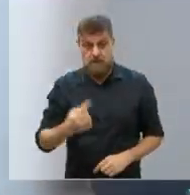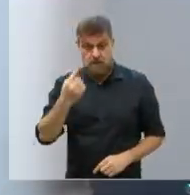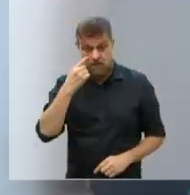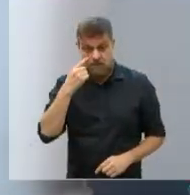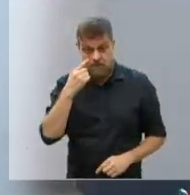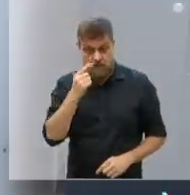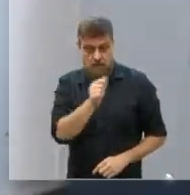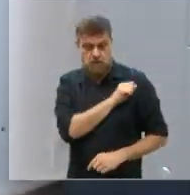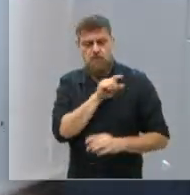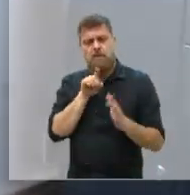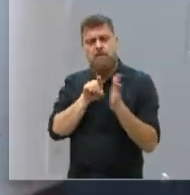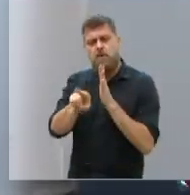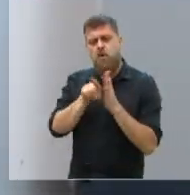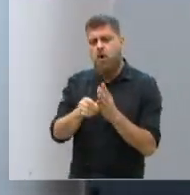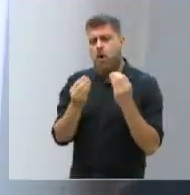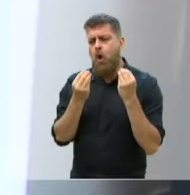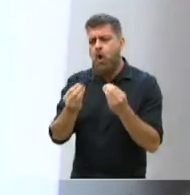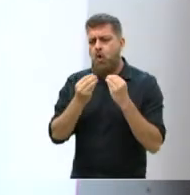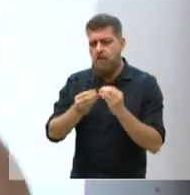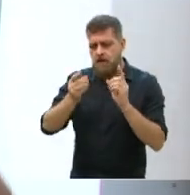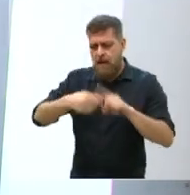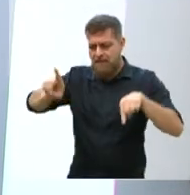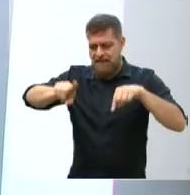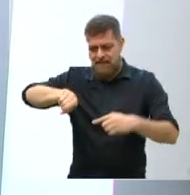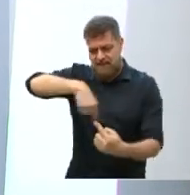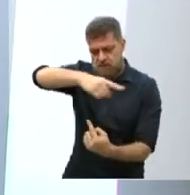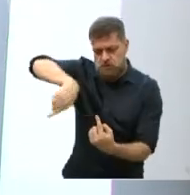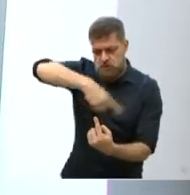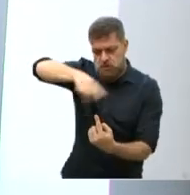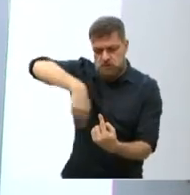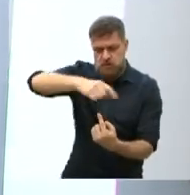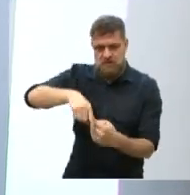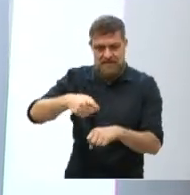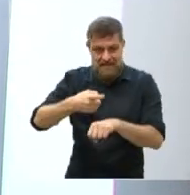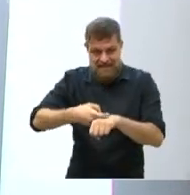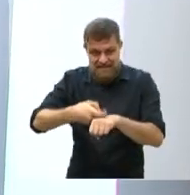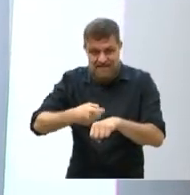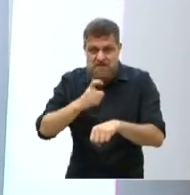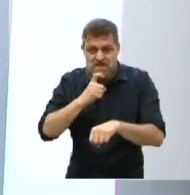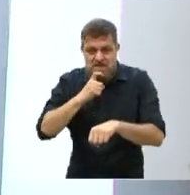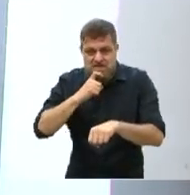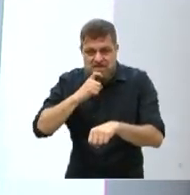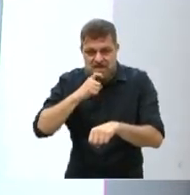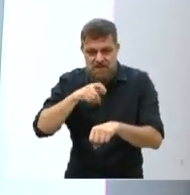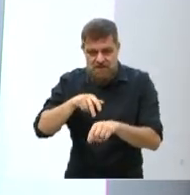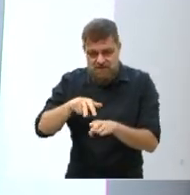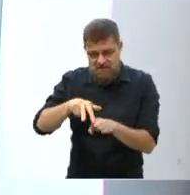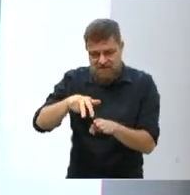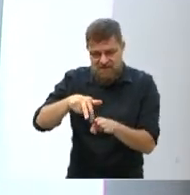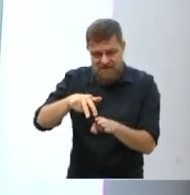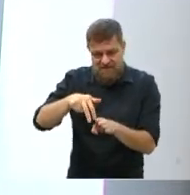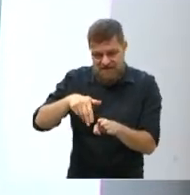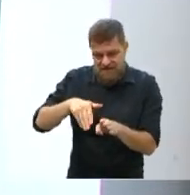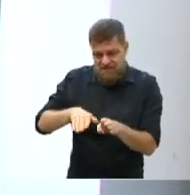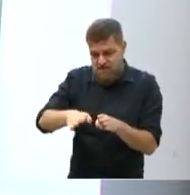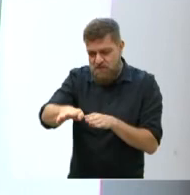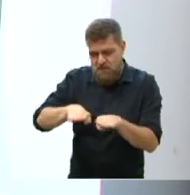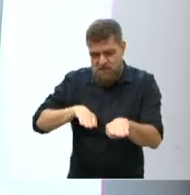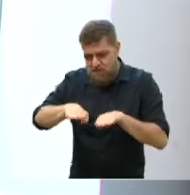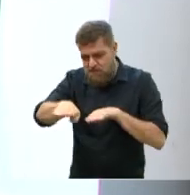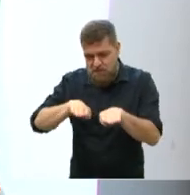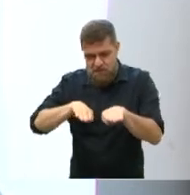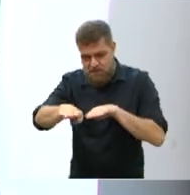alunos perguntando assim, como é que pode a bailarina estar girando, por exemplo, no gelo, com patins de lâmina, onde o atrito quase é